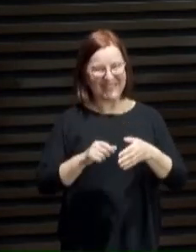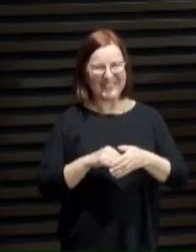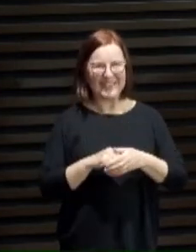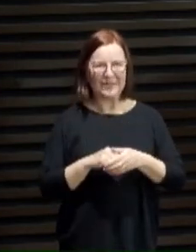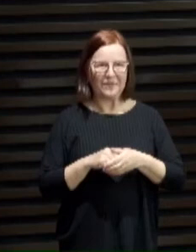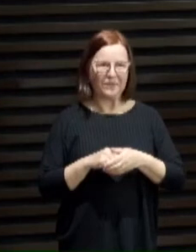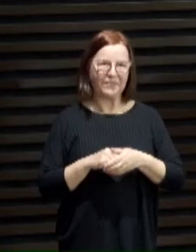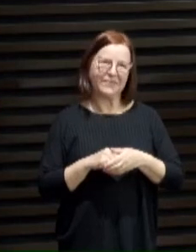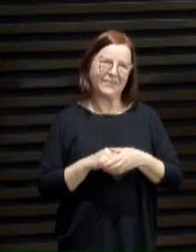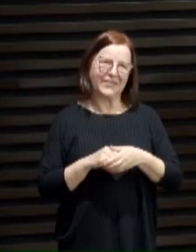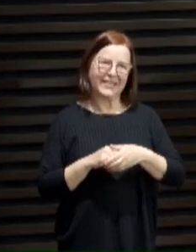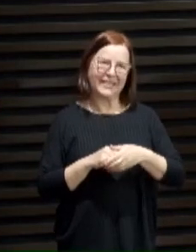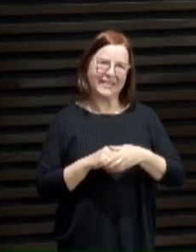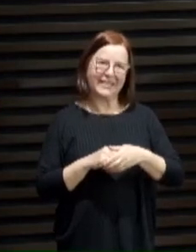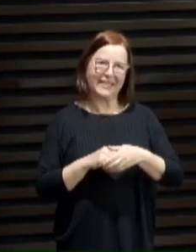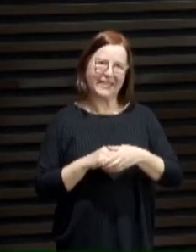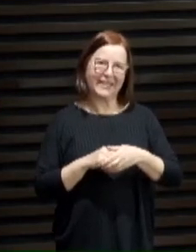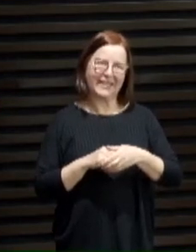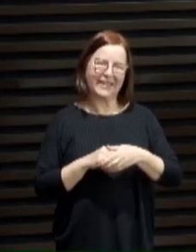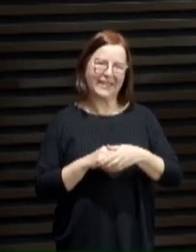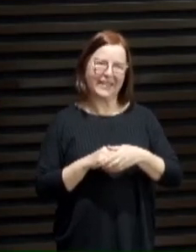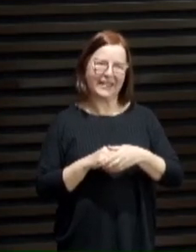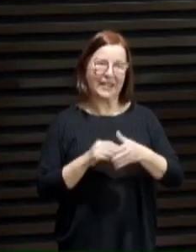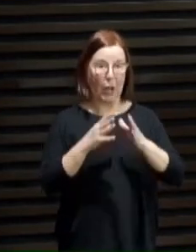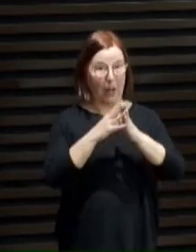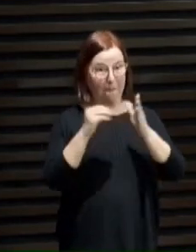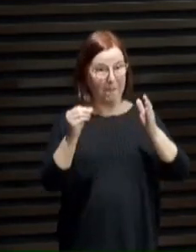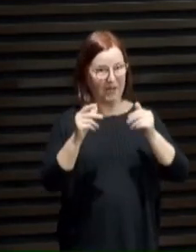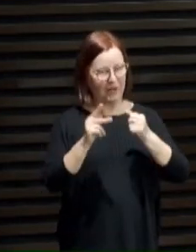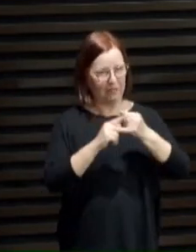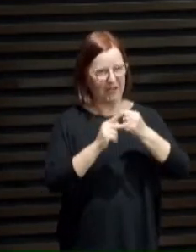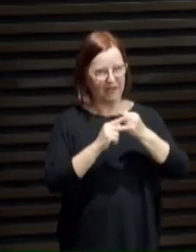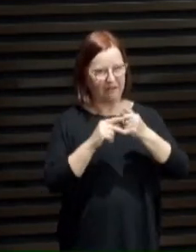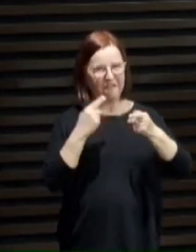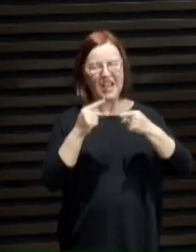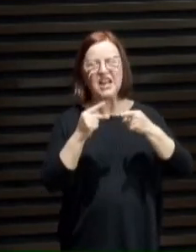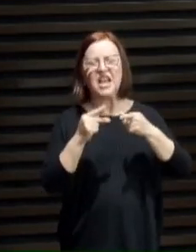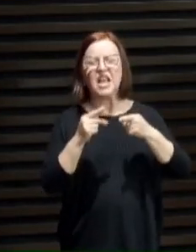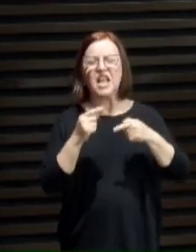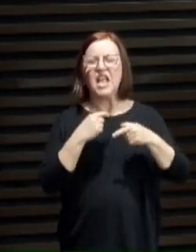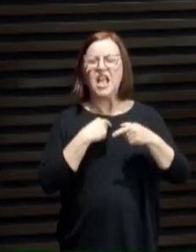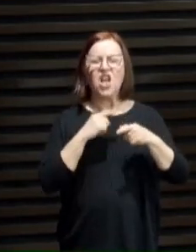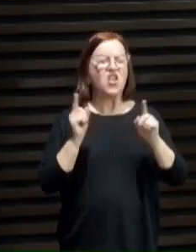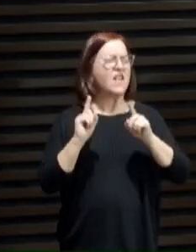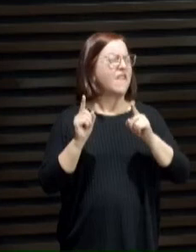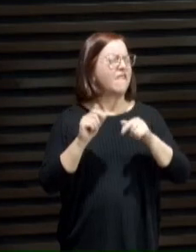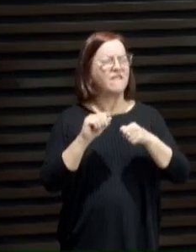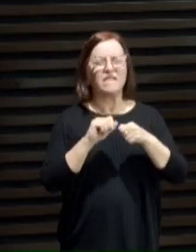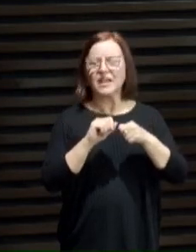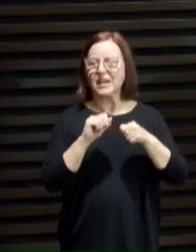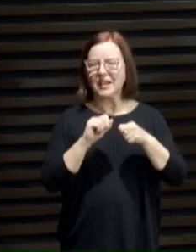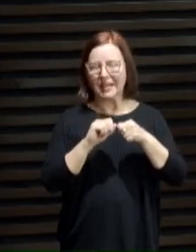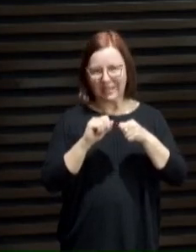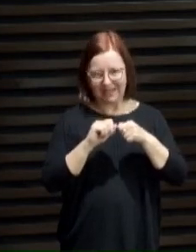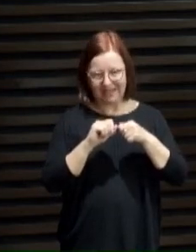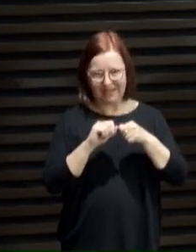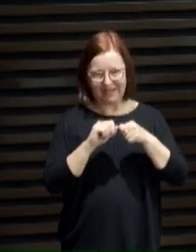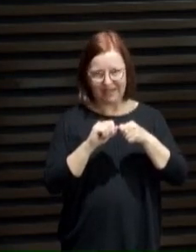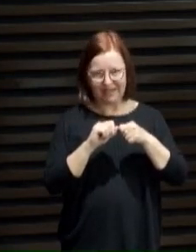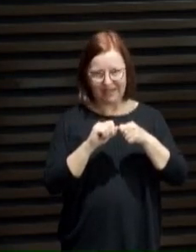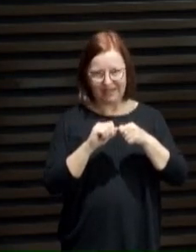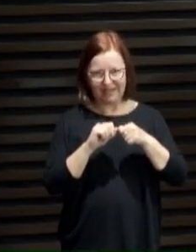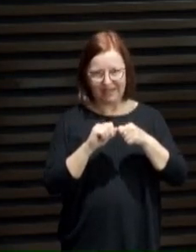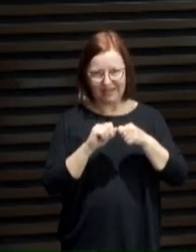que é o protótipo de Pedro, diz: não vou fazer aquilo para o que